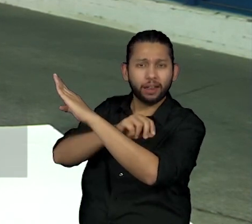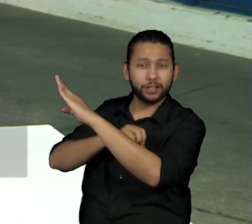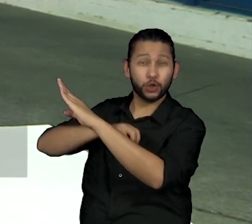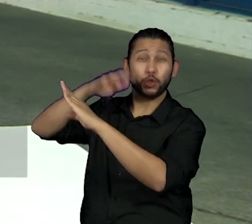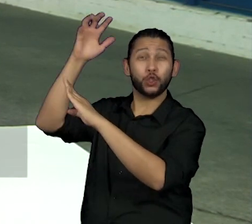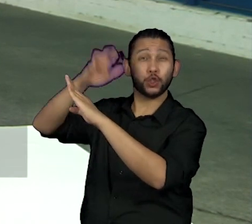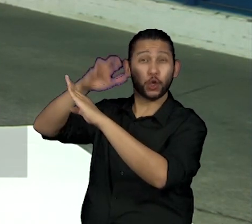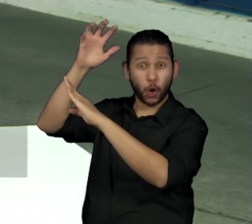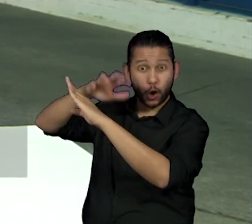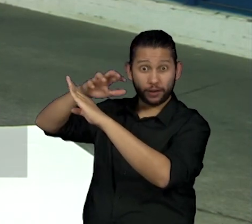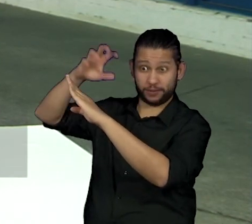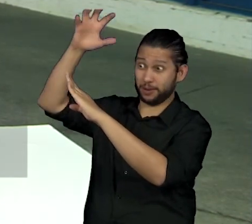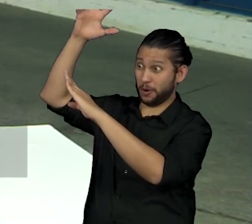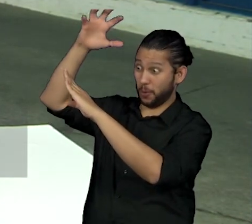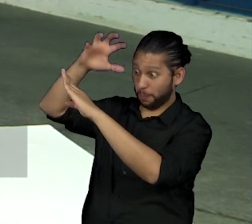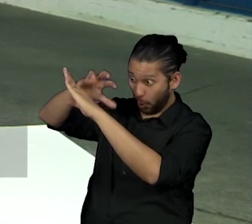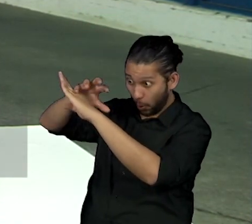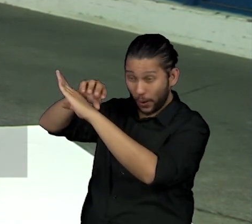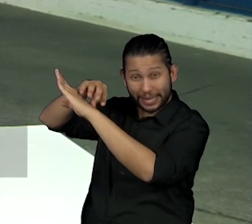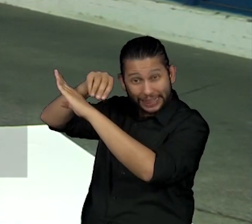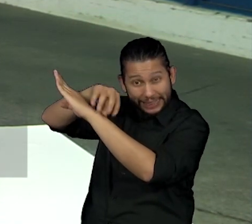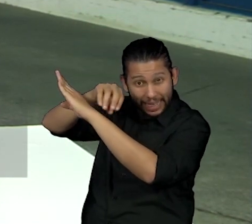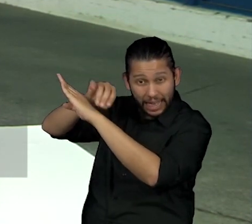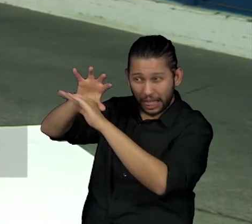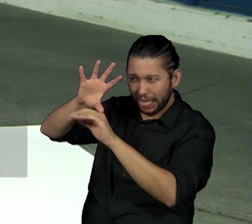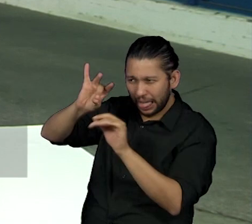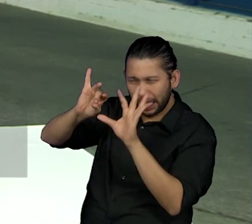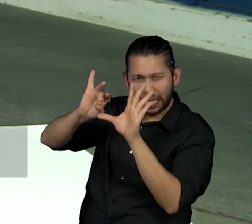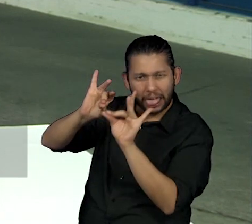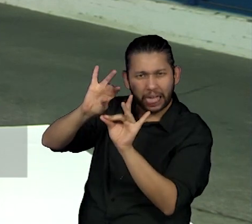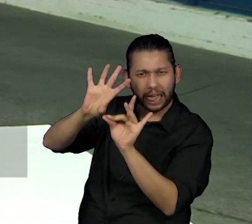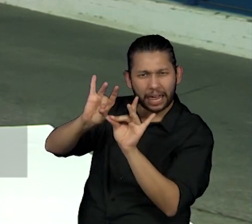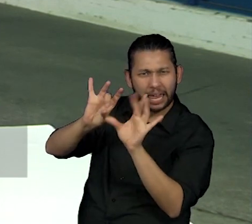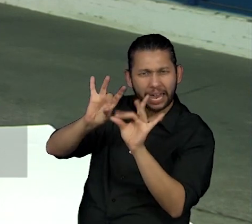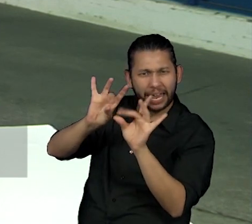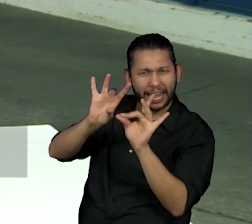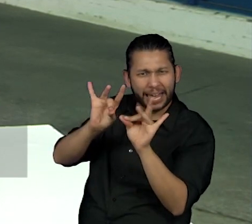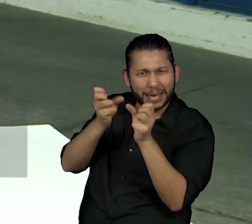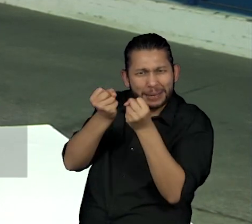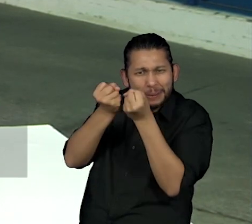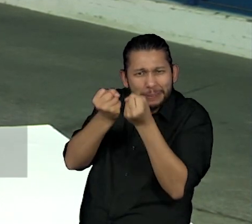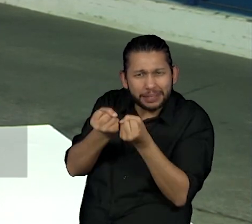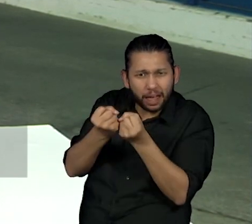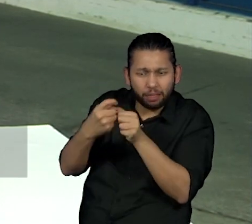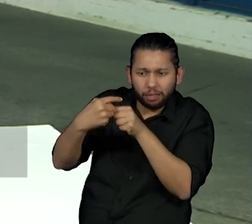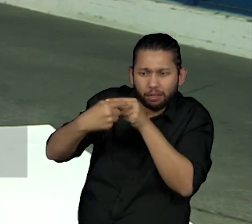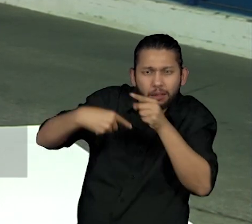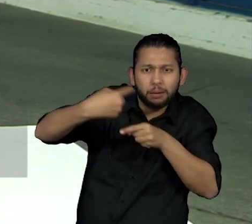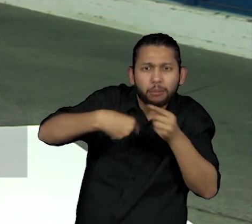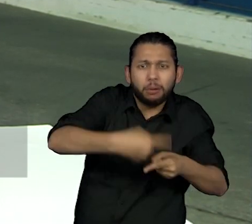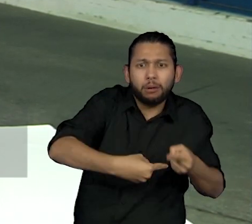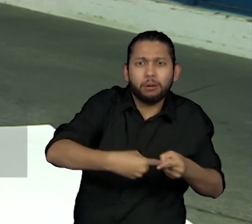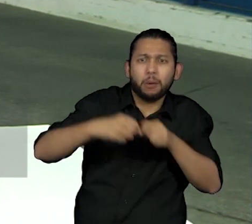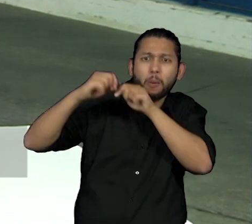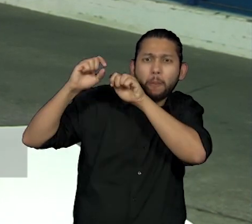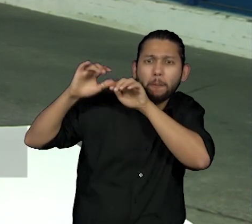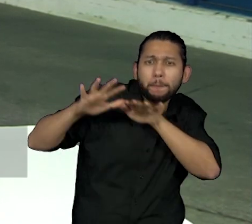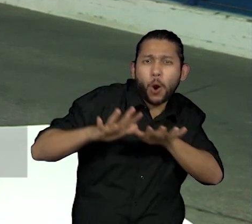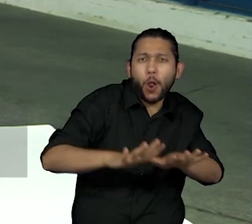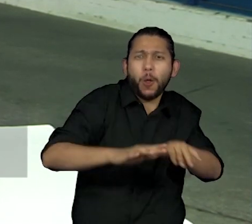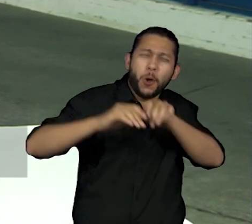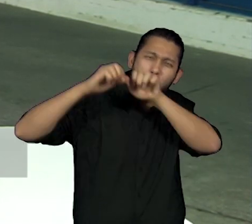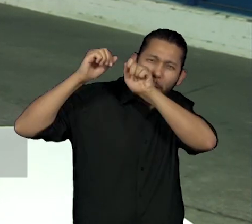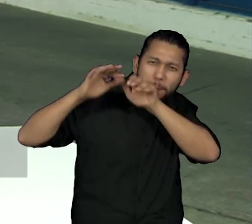chuva muito forte, esse solo vai encharcar, vai ficar muito pesado e ele vai escorrer e levar todas